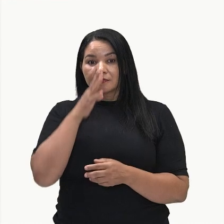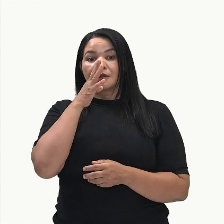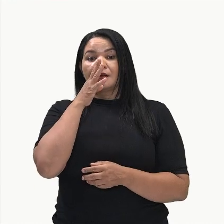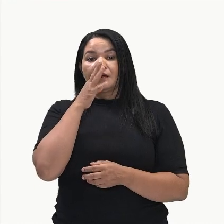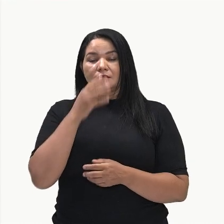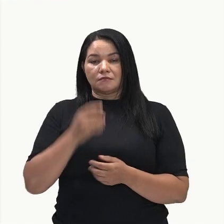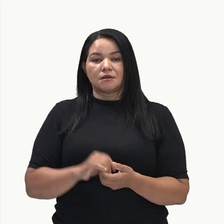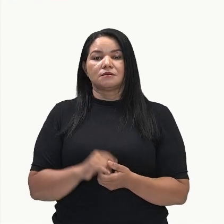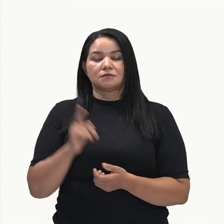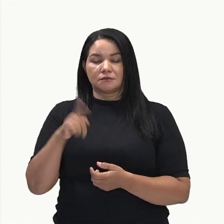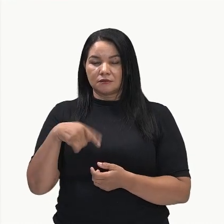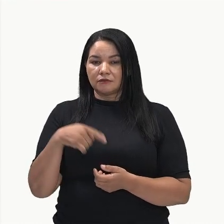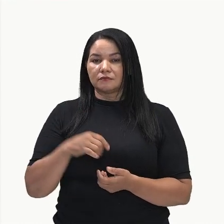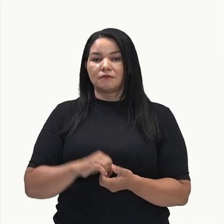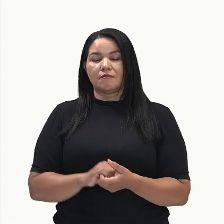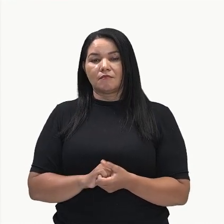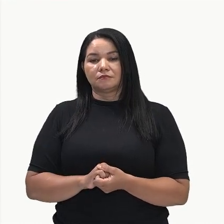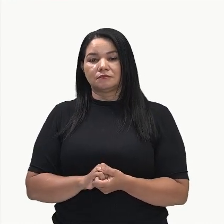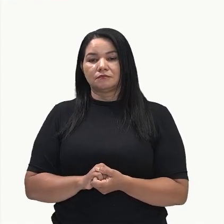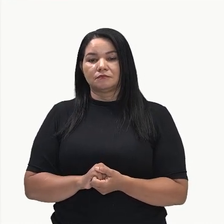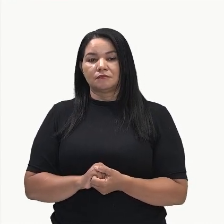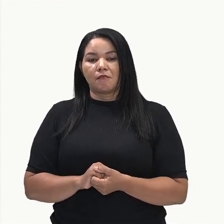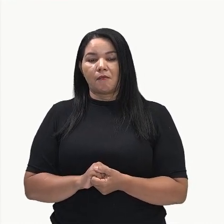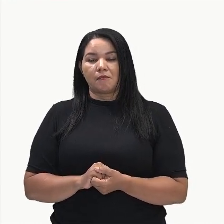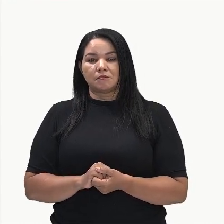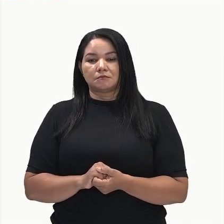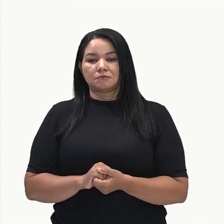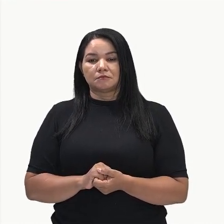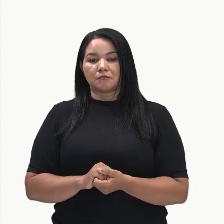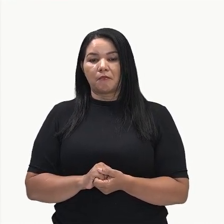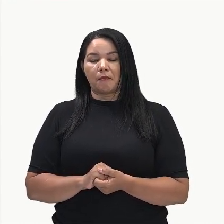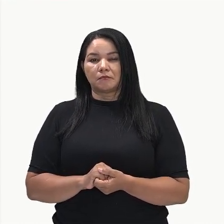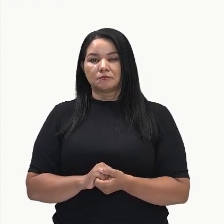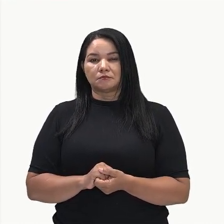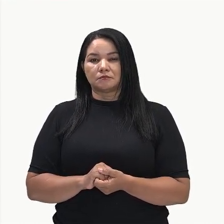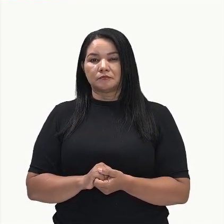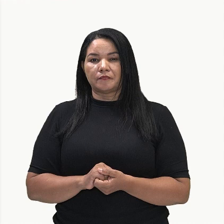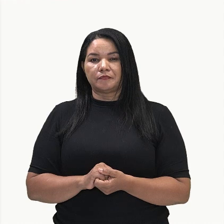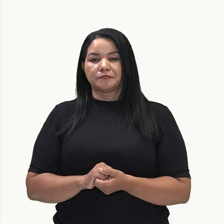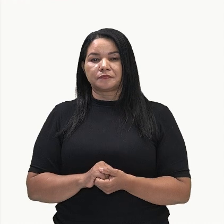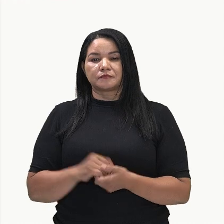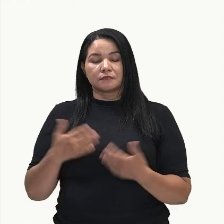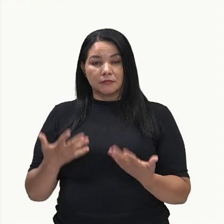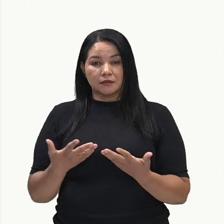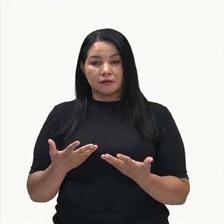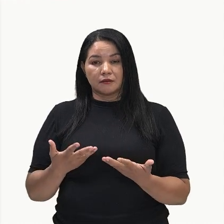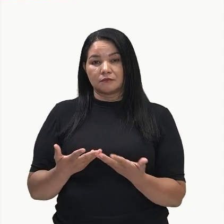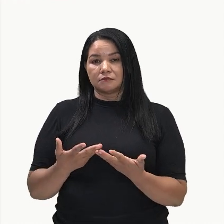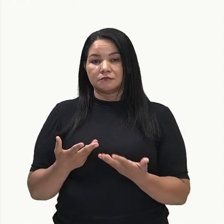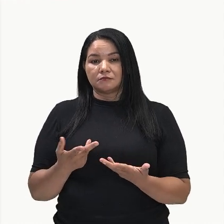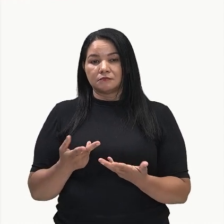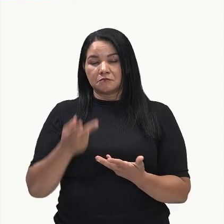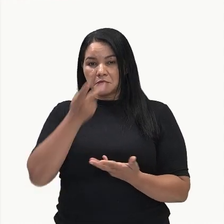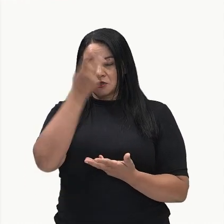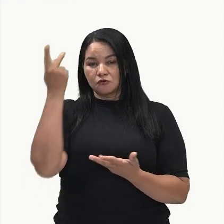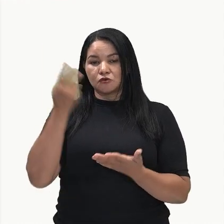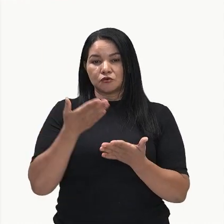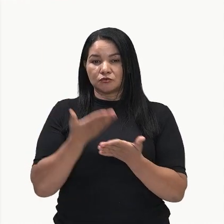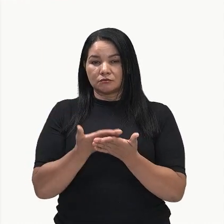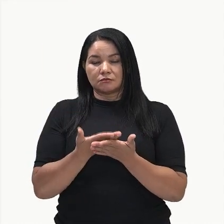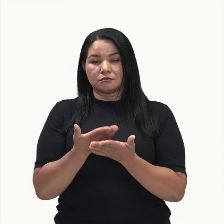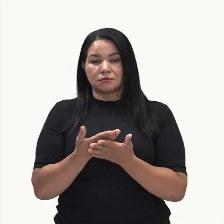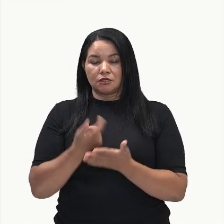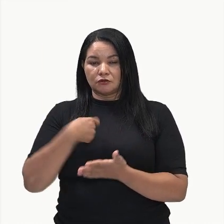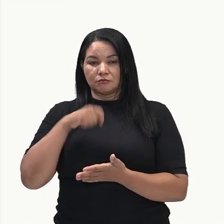Uai, quanta gente neste concerto! Uai, quanta gente está estudando espanhol! Que maravilha!